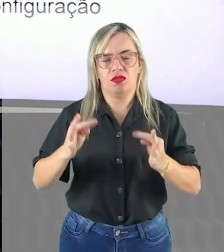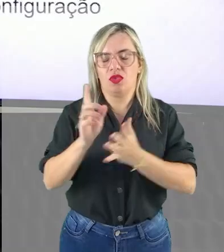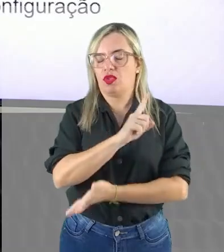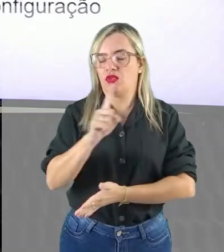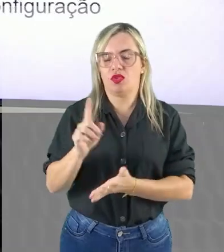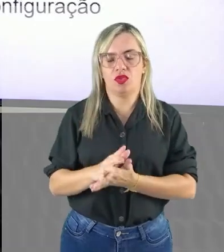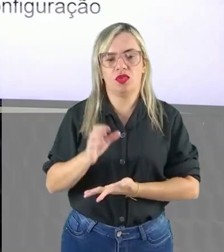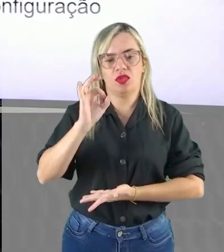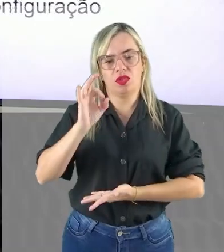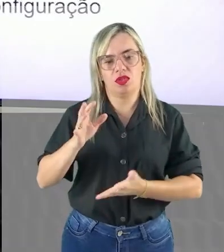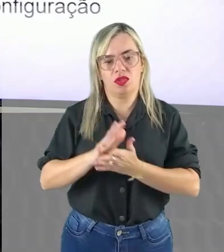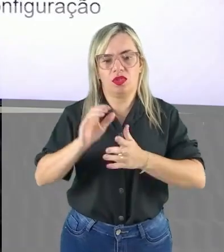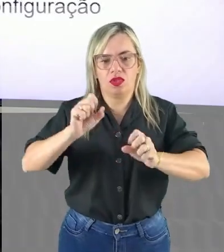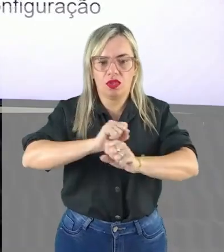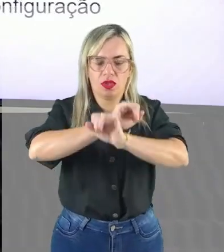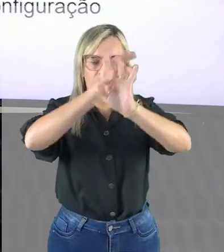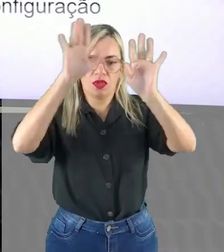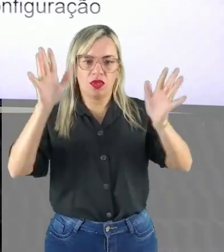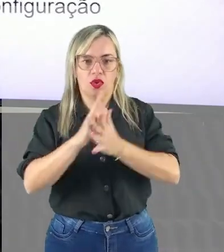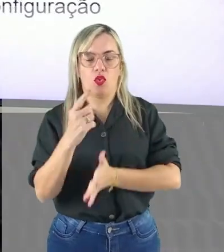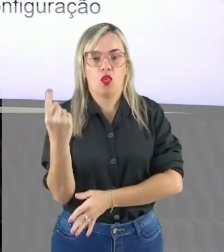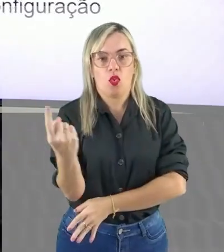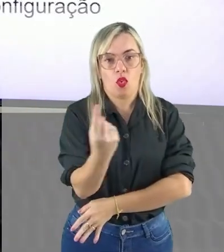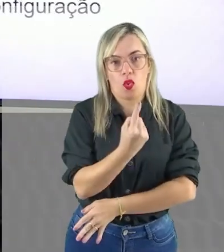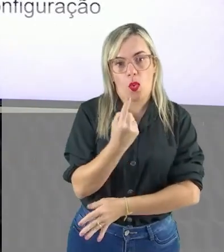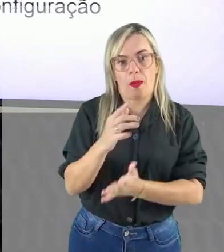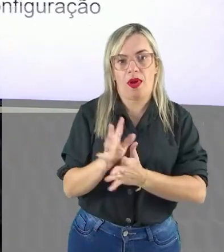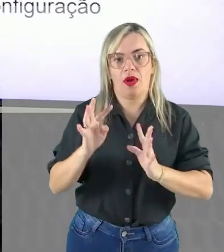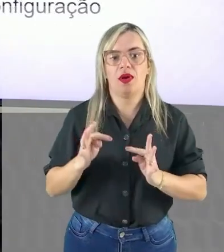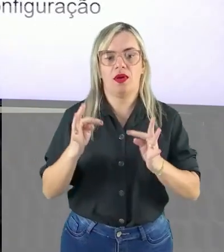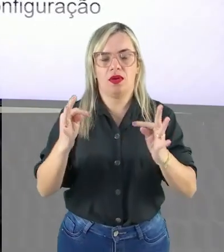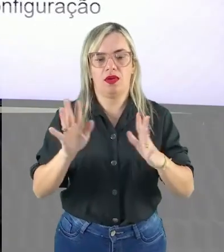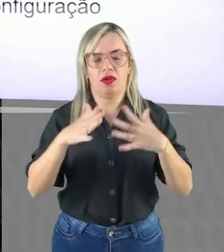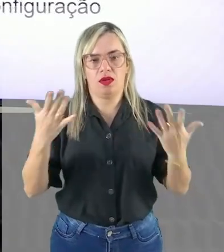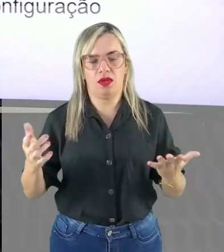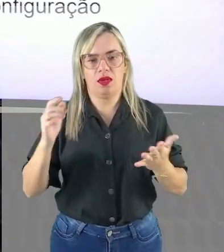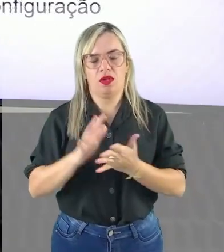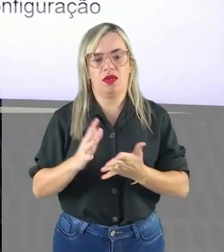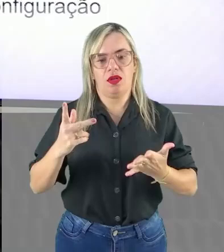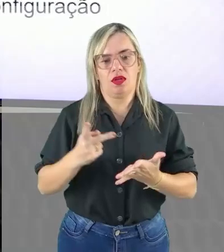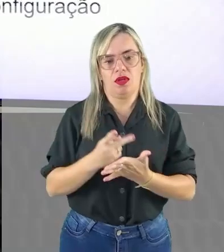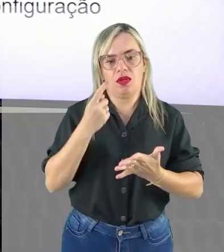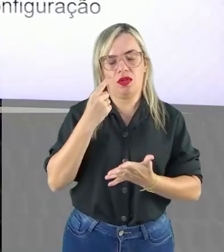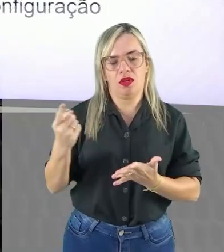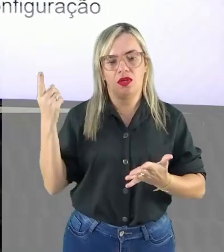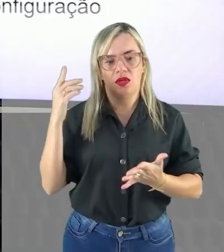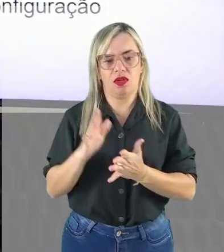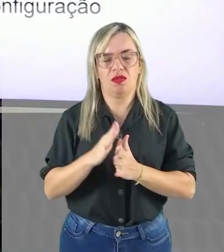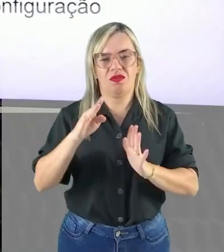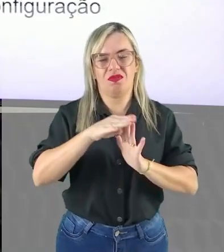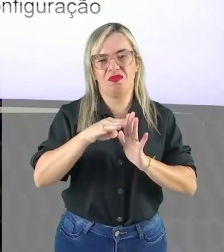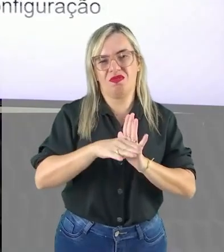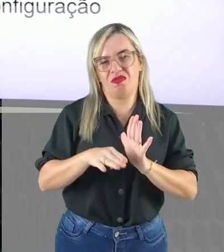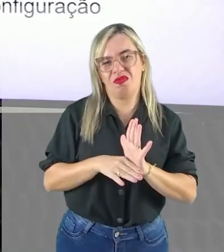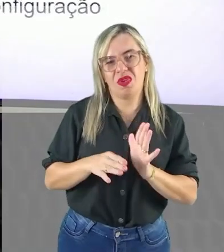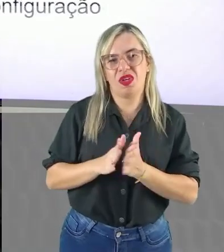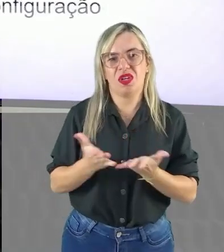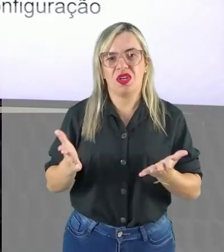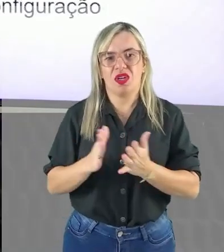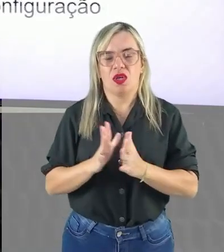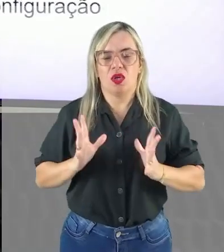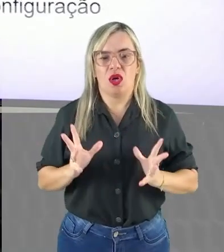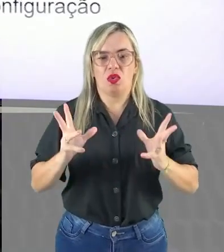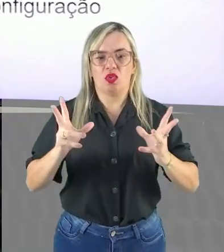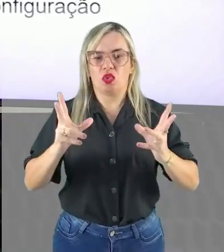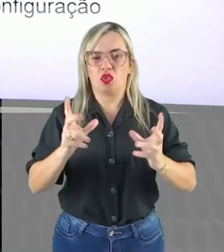certo, tá? Mas, obviamente, ele vai citar uma tecnologia. Então, aí já vai estar errado. A alternativa generalizada sempre vai estar errada.